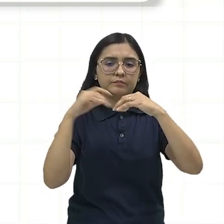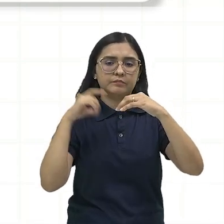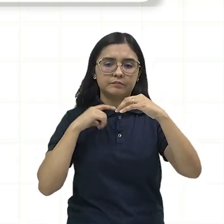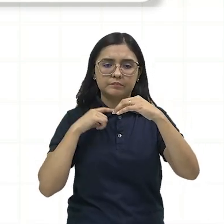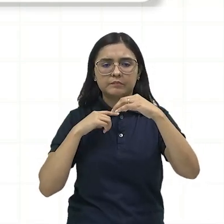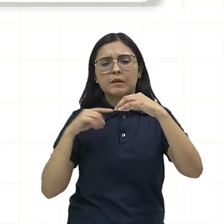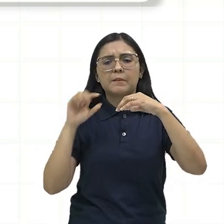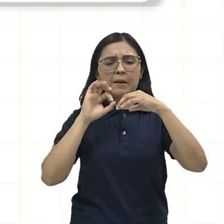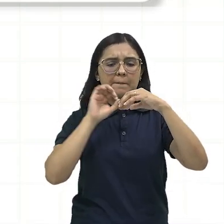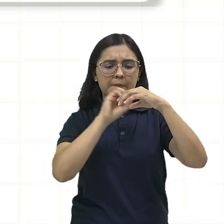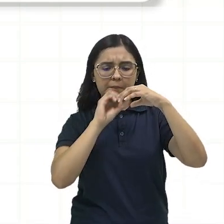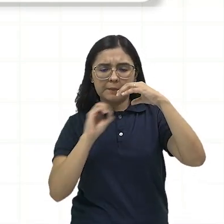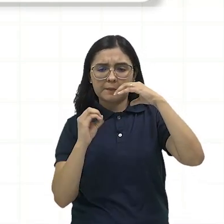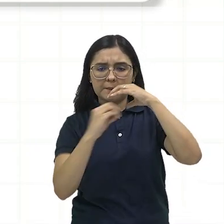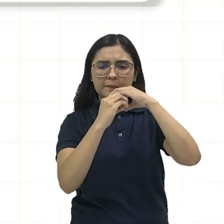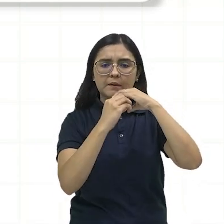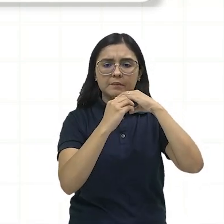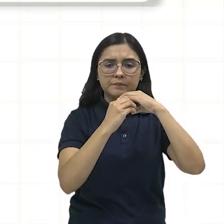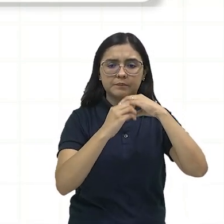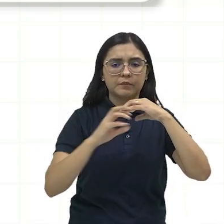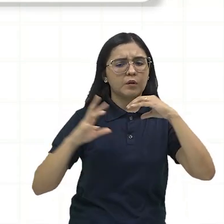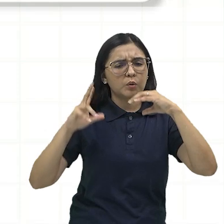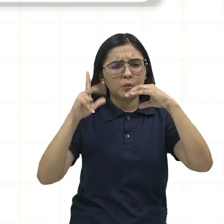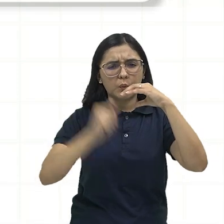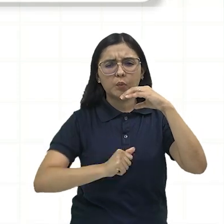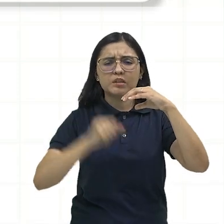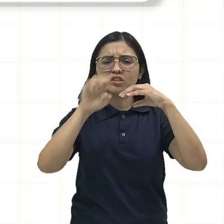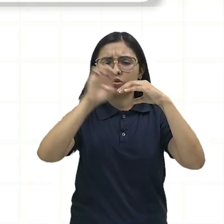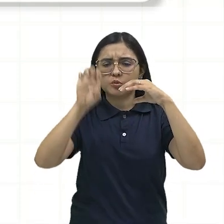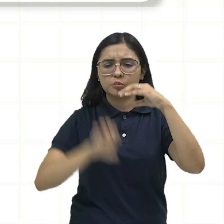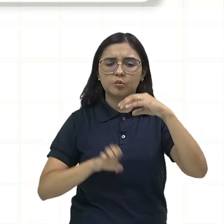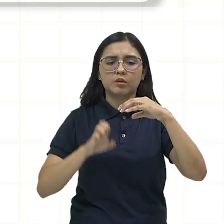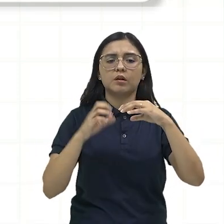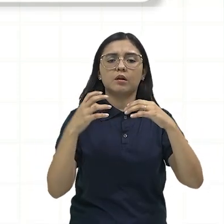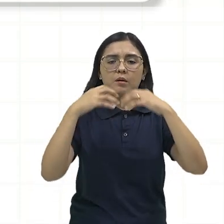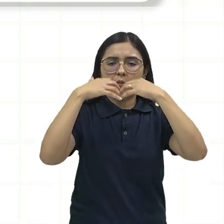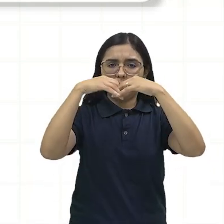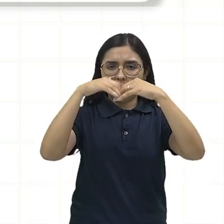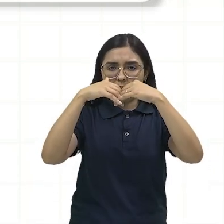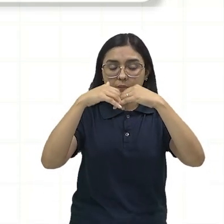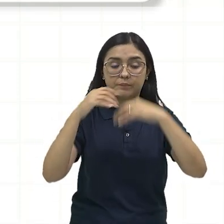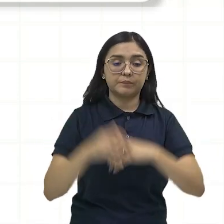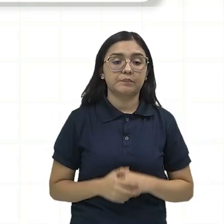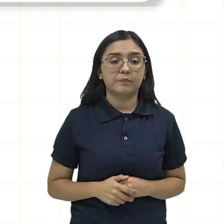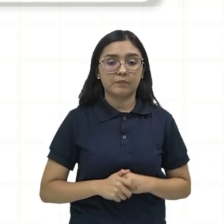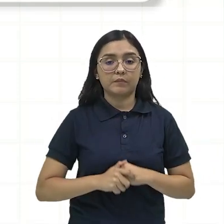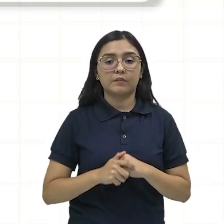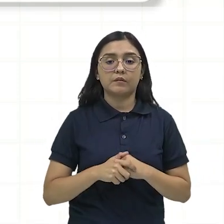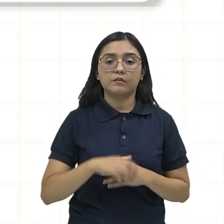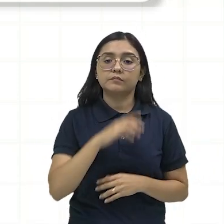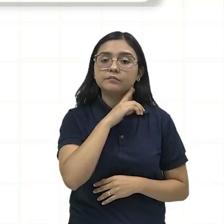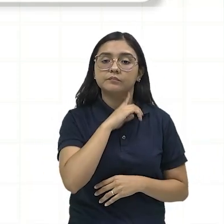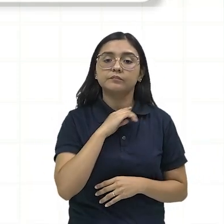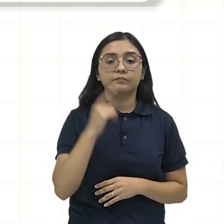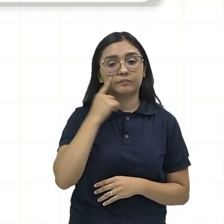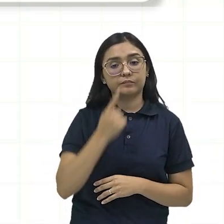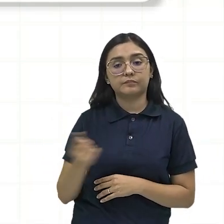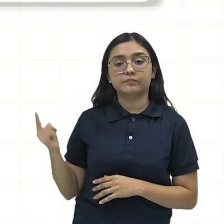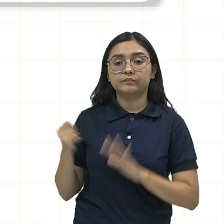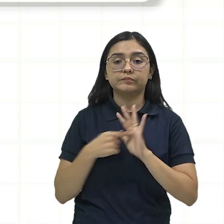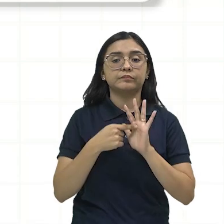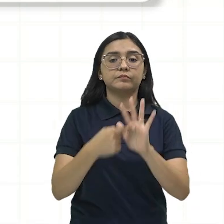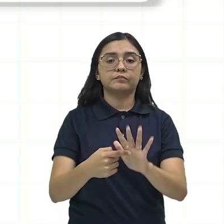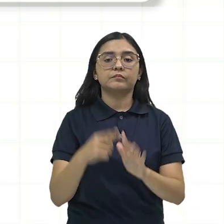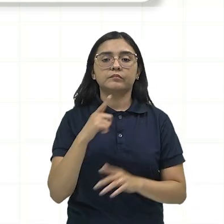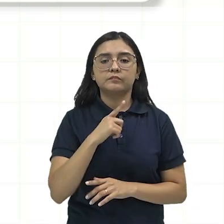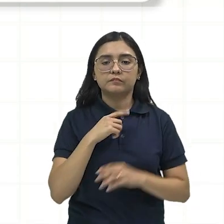cerebelo, tronco encefálico, todos esses órgãos fazem parte do encéfalo. E bem aqui na base, né, nós temos